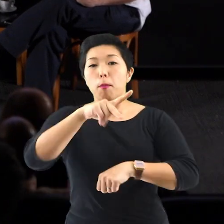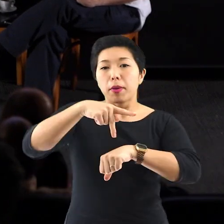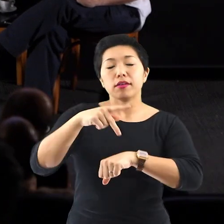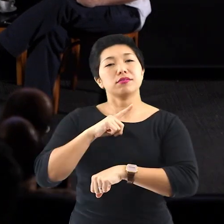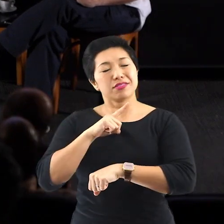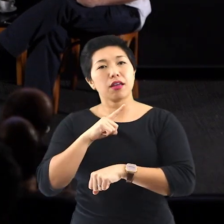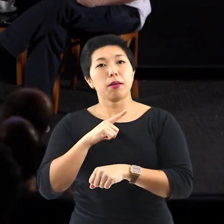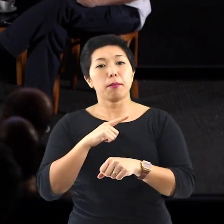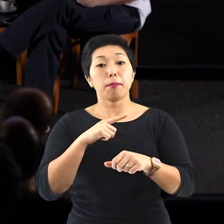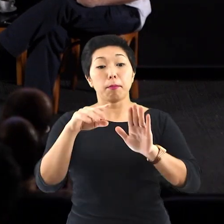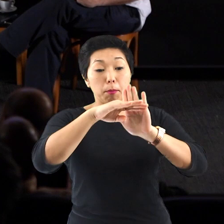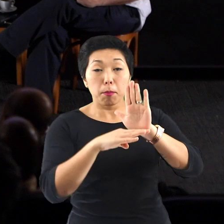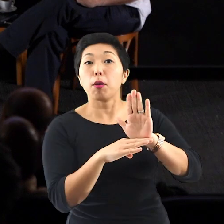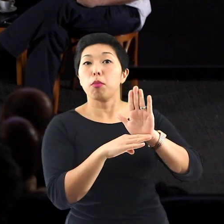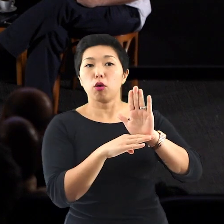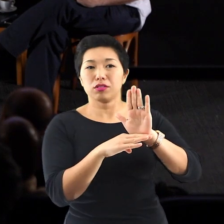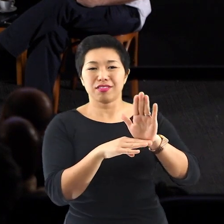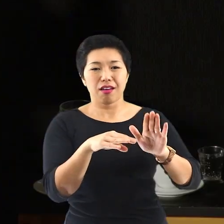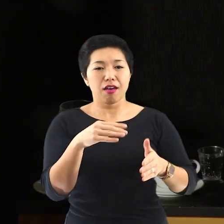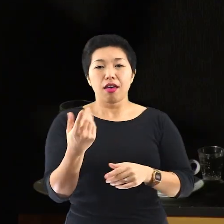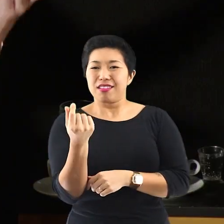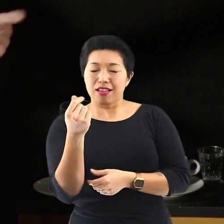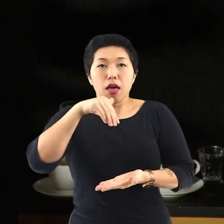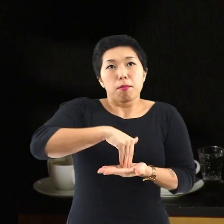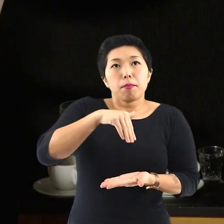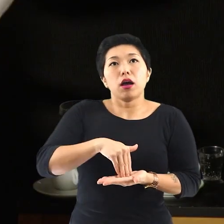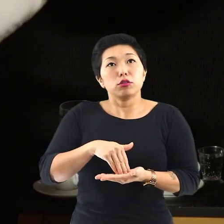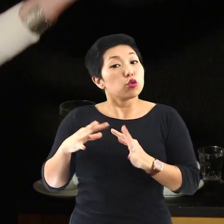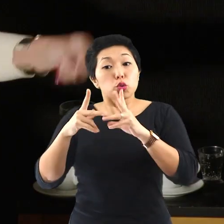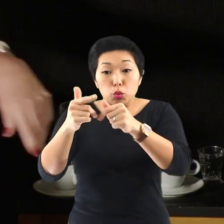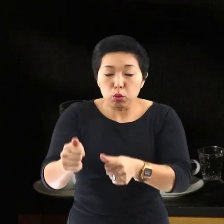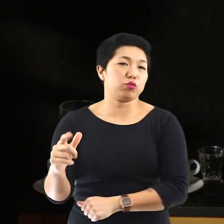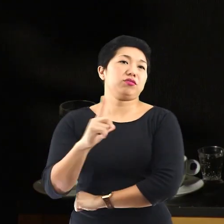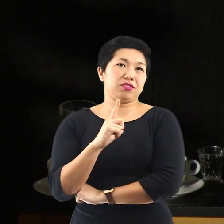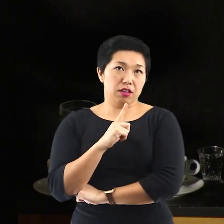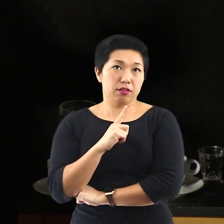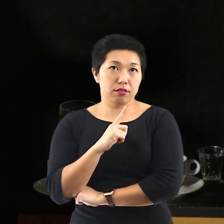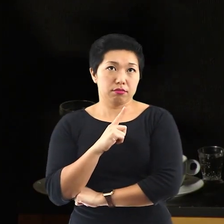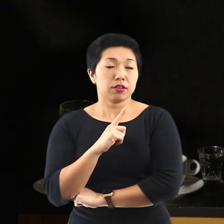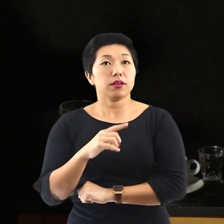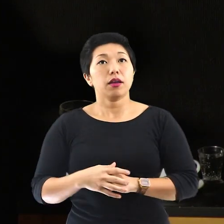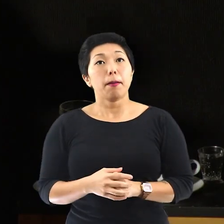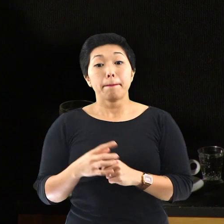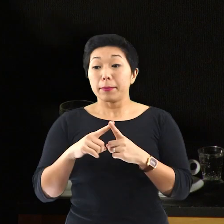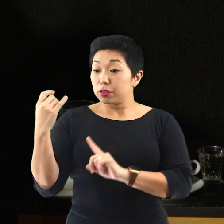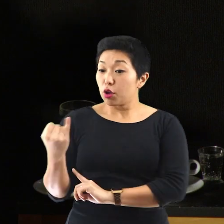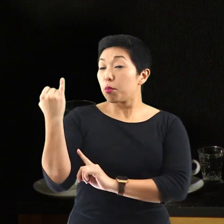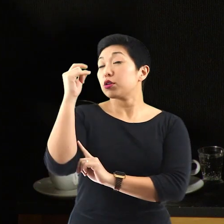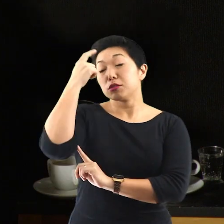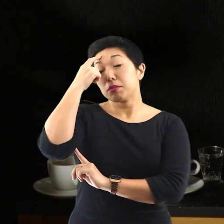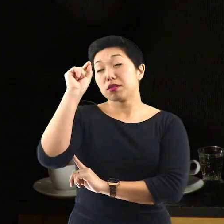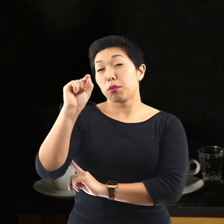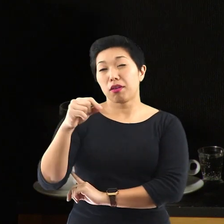Todos têm. Então, com desenhos diferentes, aí vai falar, mas um dinheiro vem daqui, vem de outro. Eu acho que o importante é que está